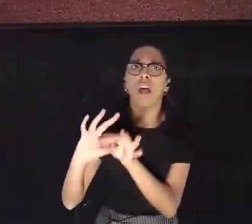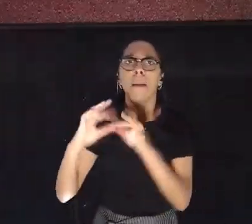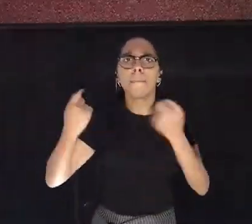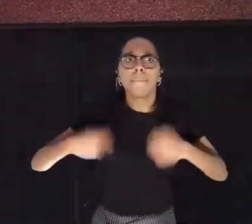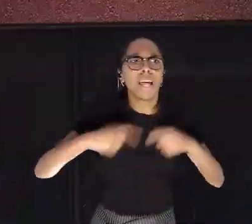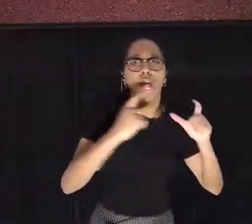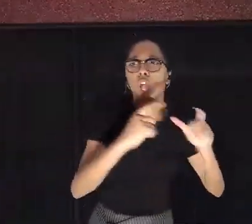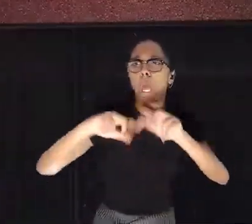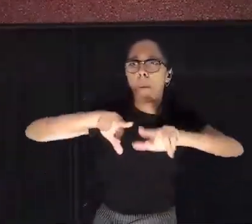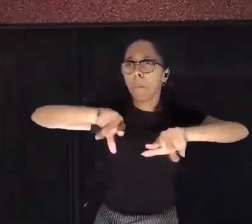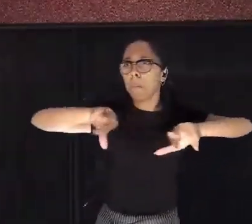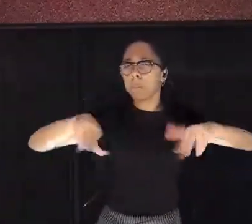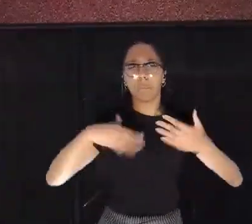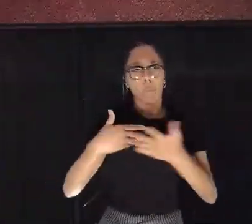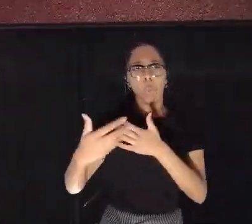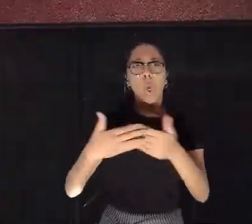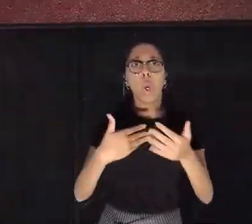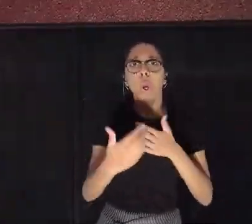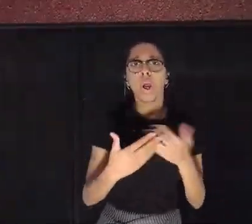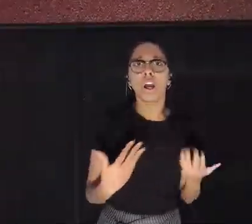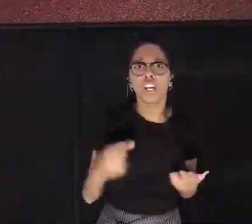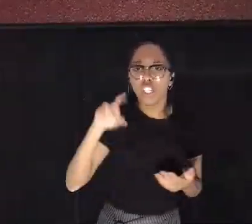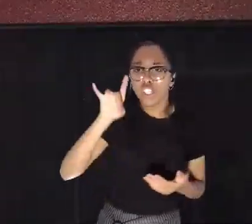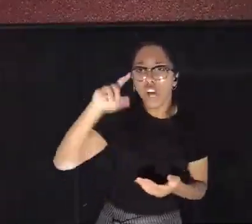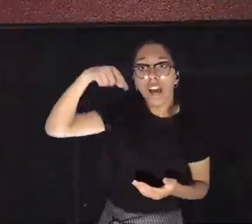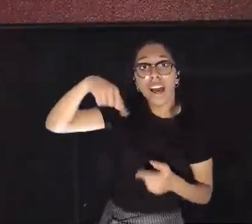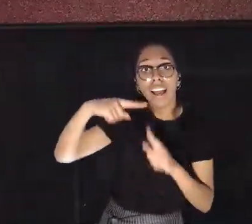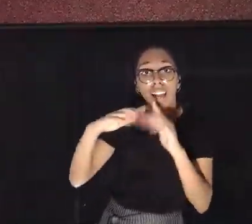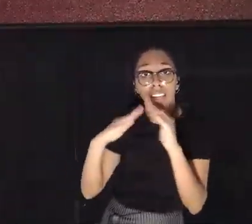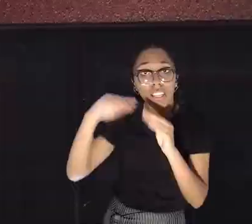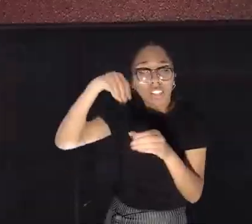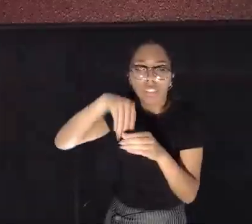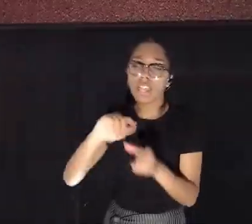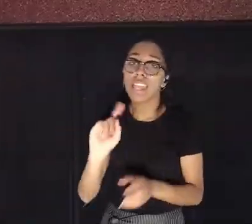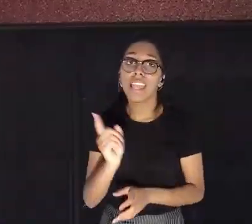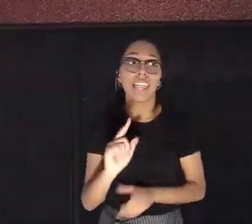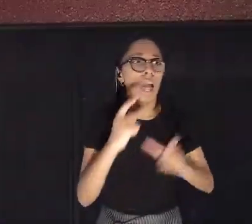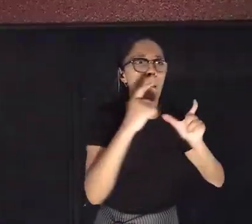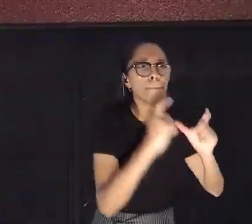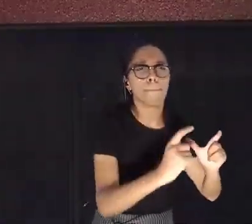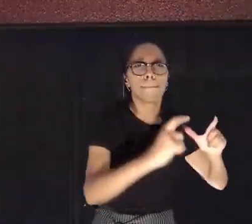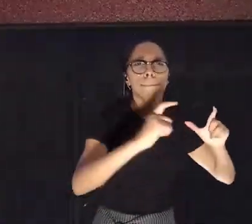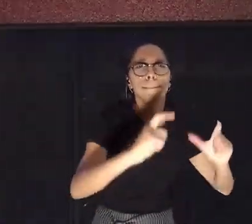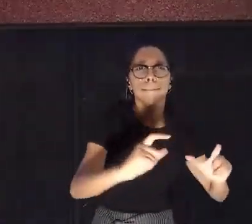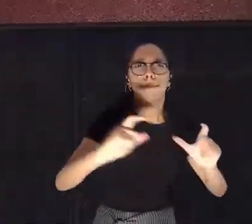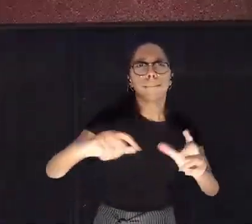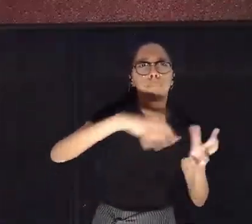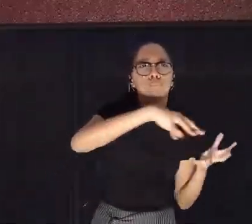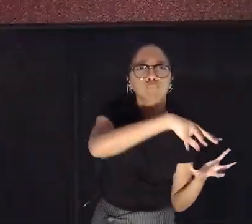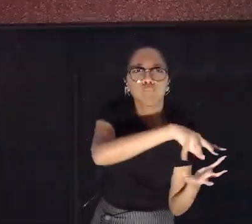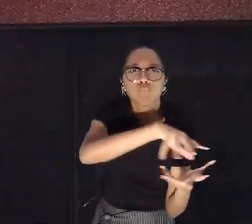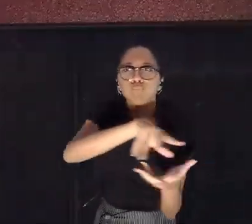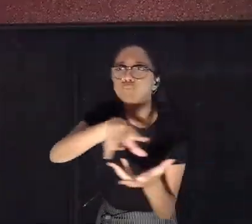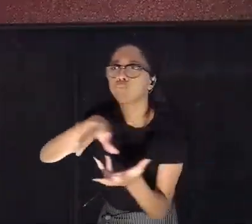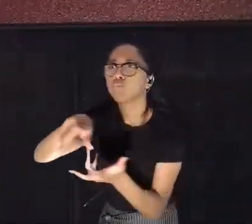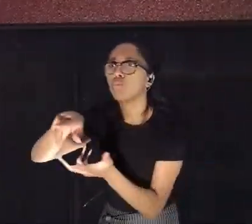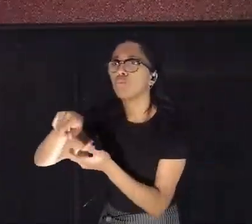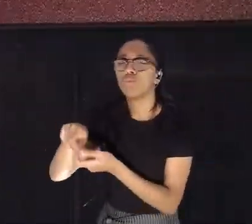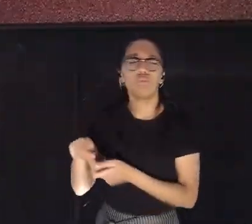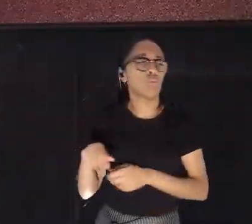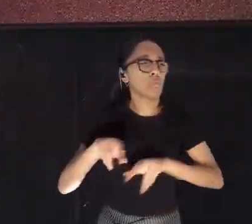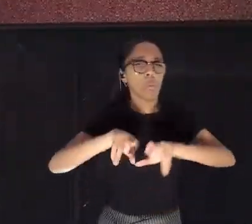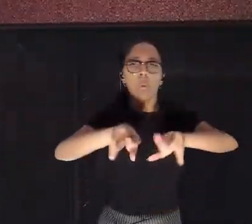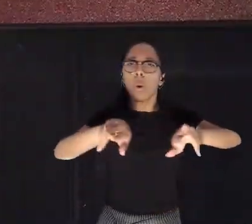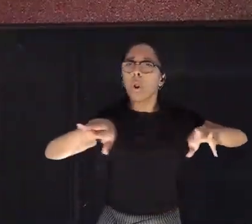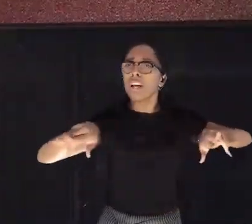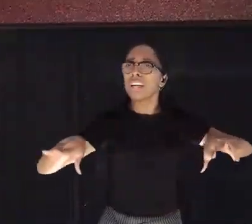cheio do Espírito na internet, é ser cheio do Espírito cuidando da esposa, do filho, do marido, é ser cheio do Espírito no trabalho, é ser cheio do Espírito